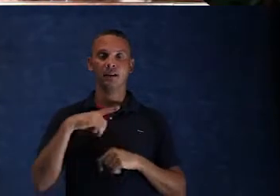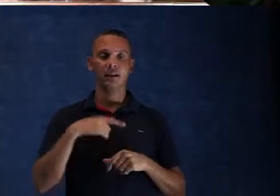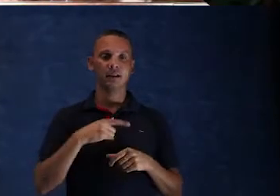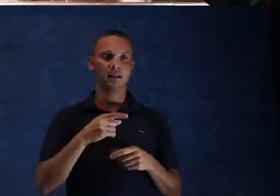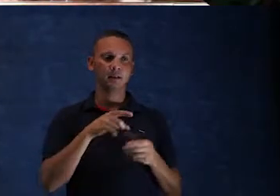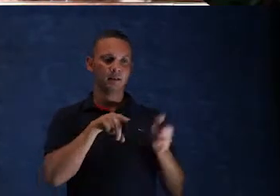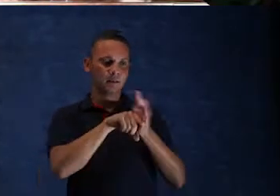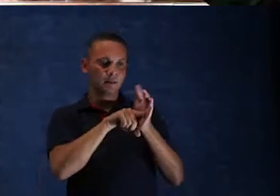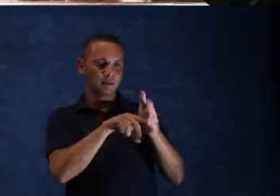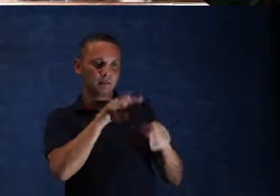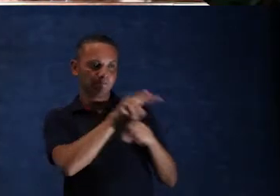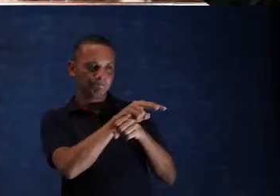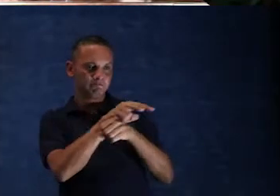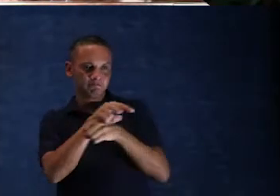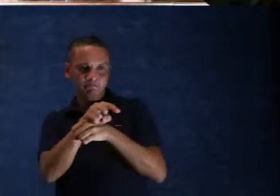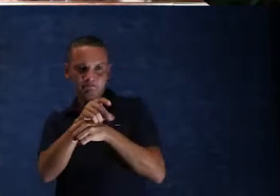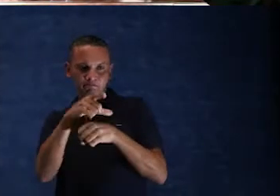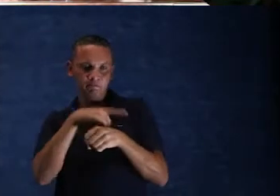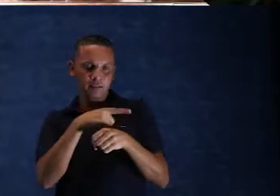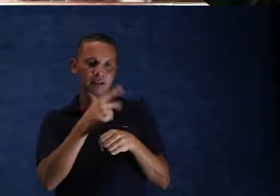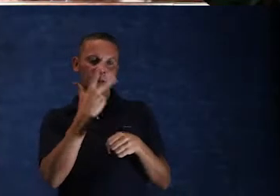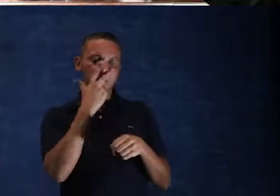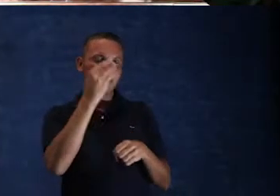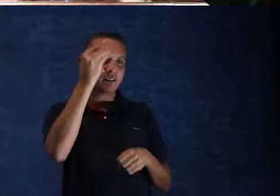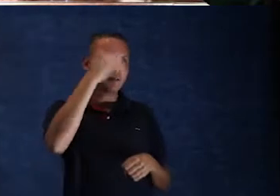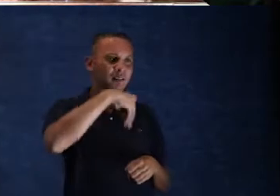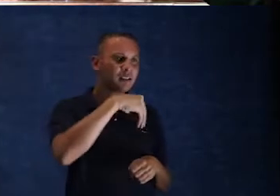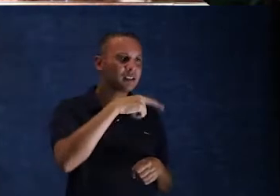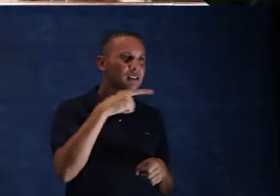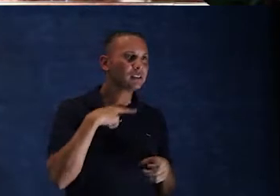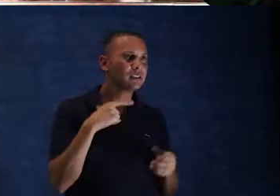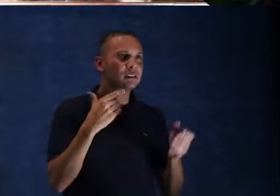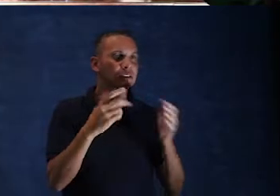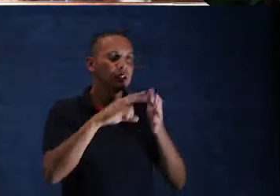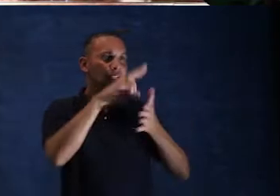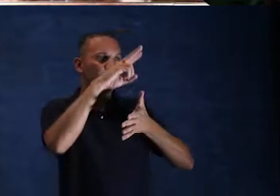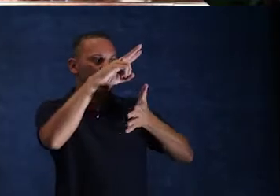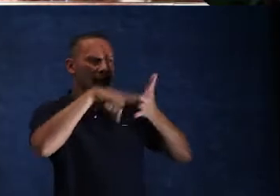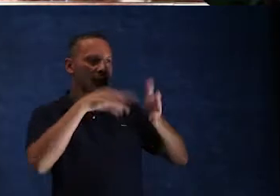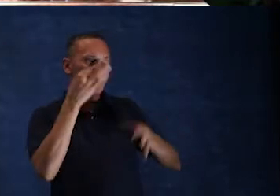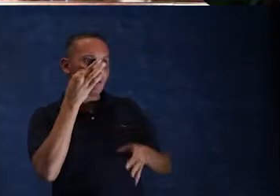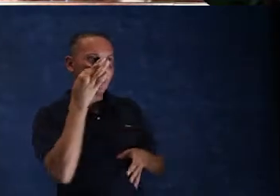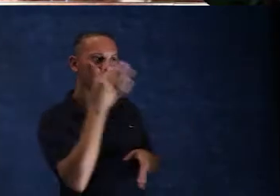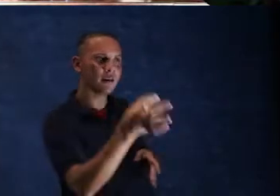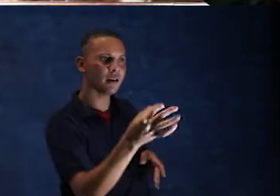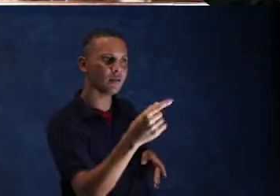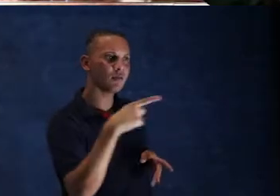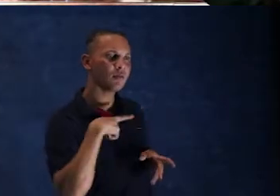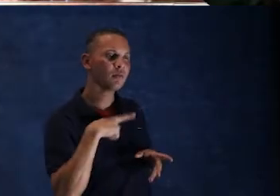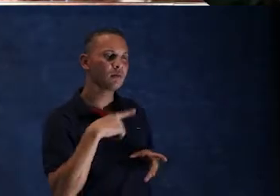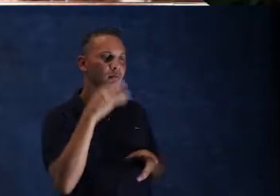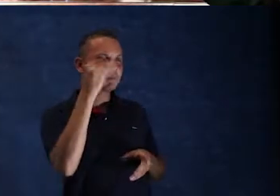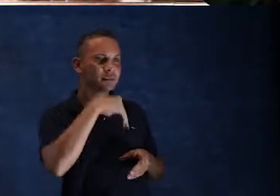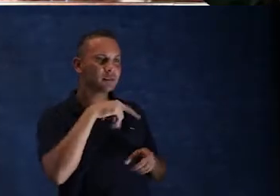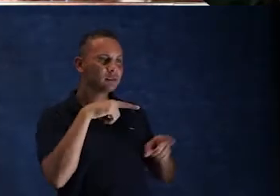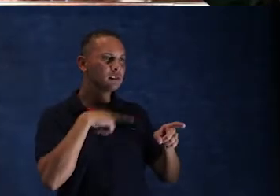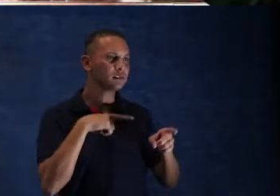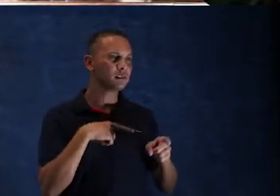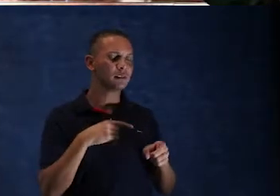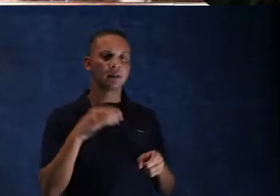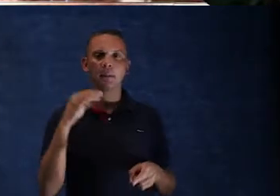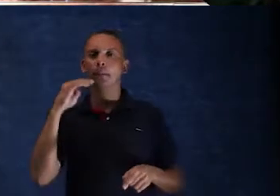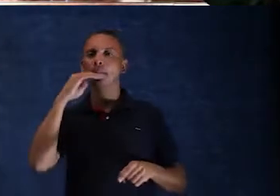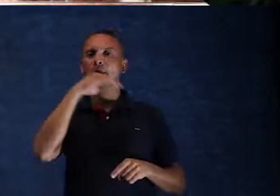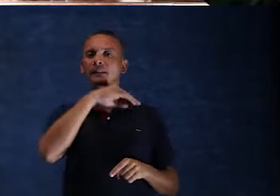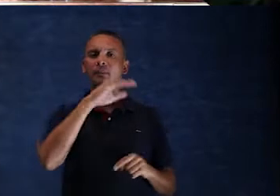detetives que põem essa fragilidade, né? E que o leitor está atento a essa fragilidade. Vocês perceberam